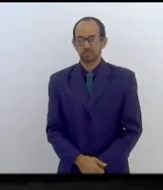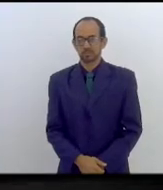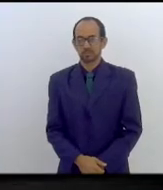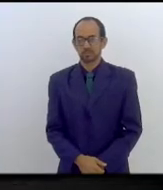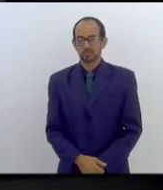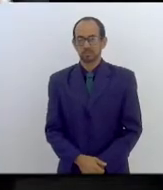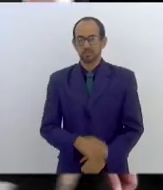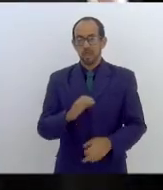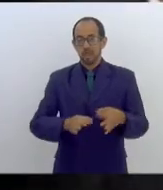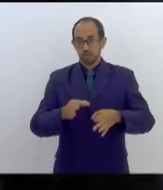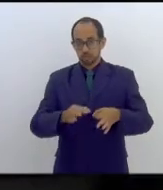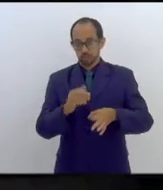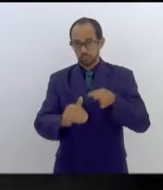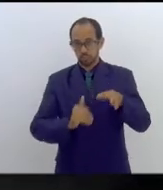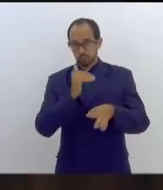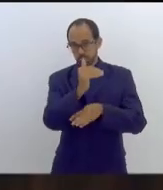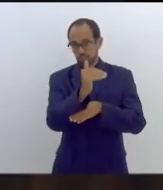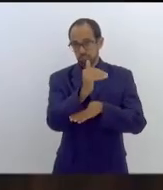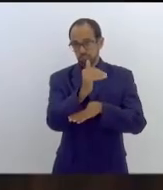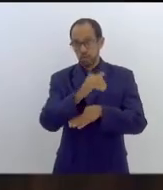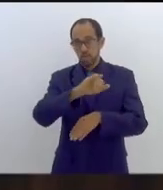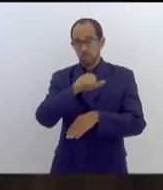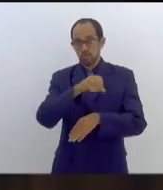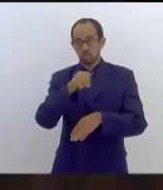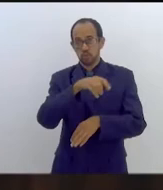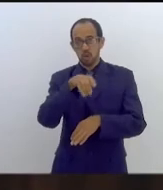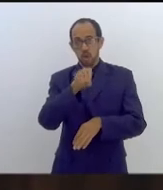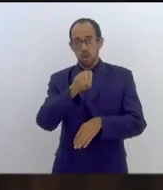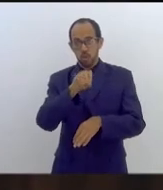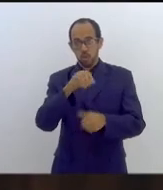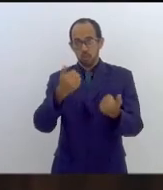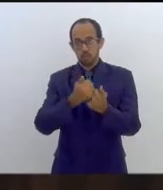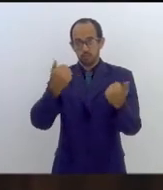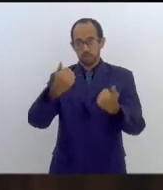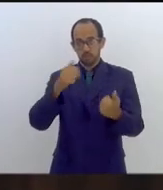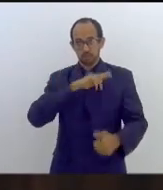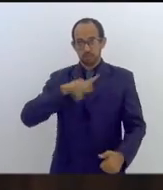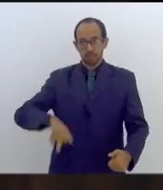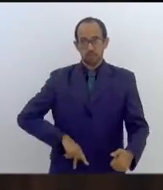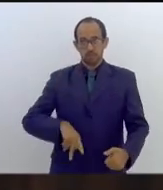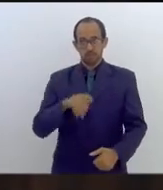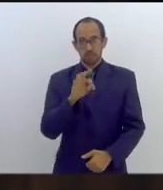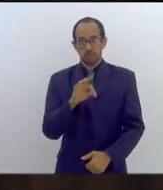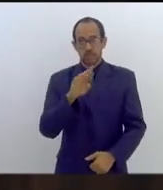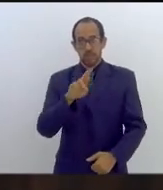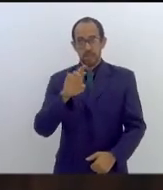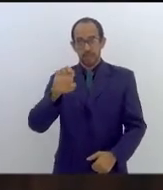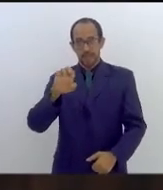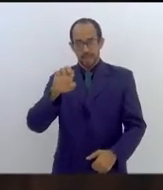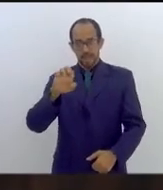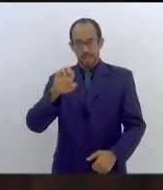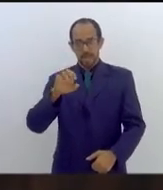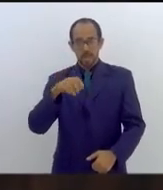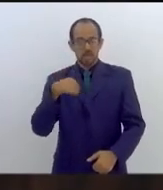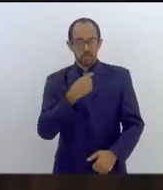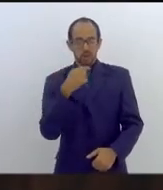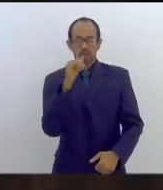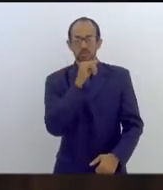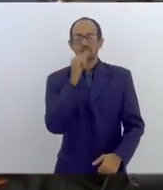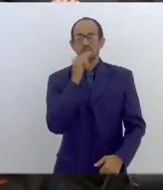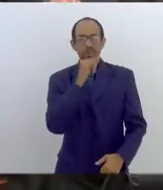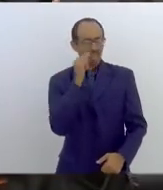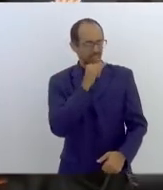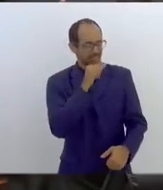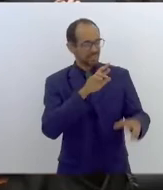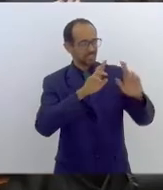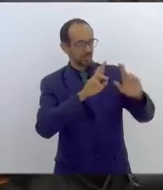Desembargador João Ziraldo Maia vice-presidente do TRE nosso Tricolor tem uma homenagem